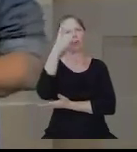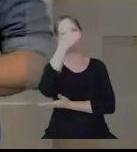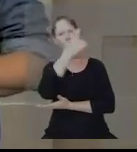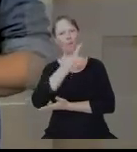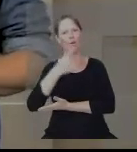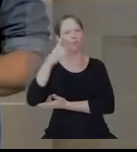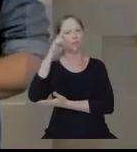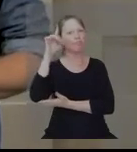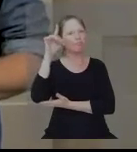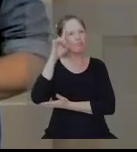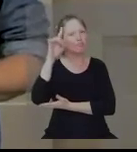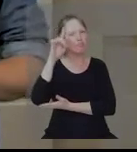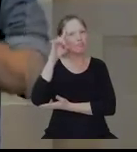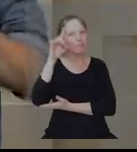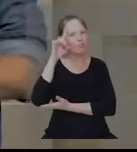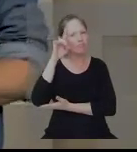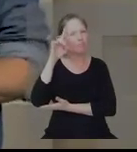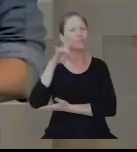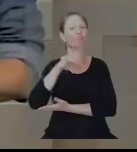dia conosco,